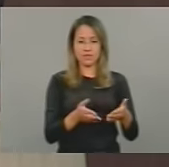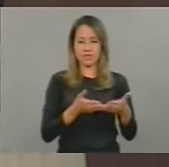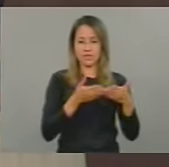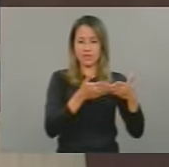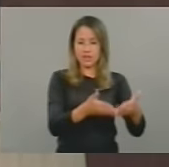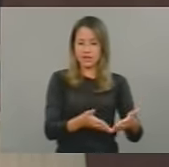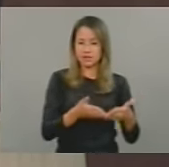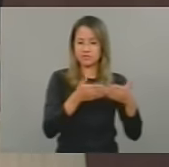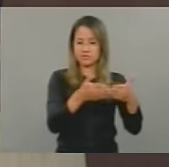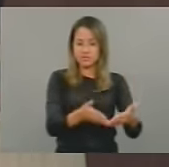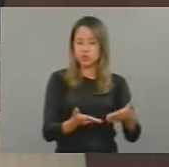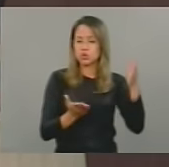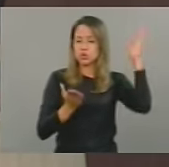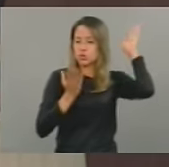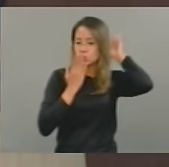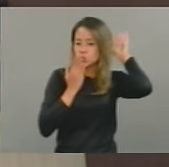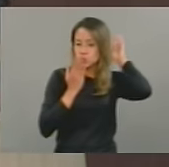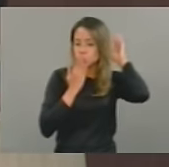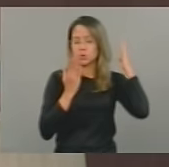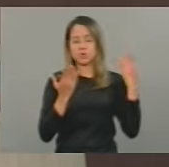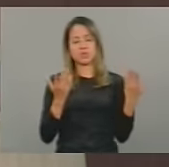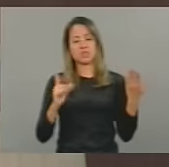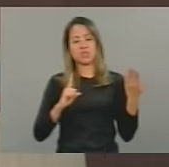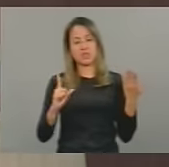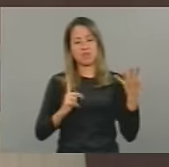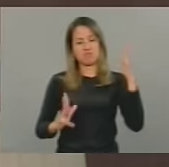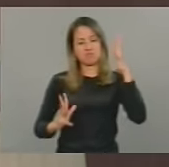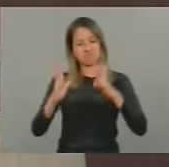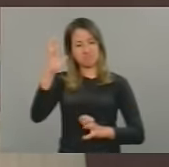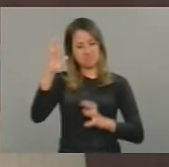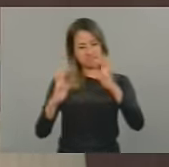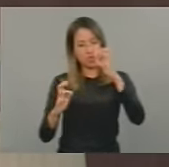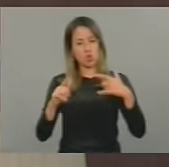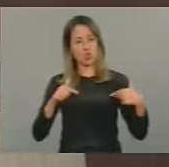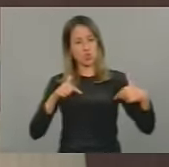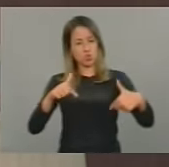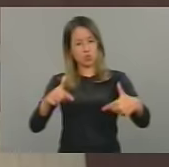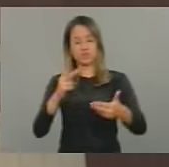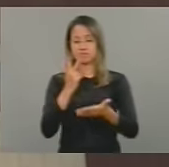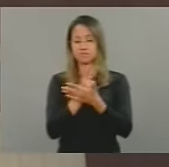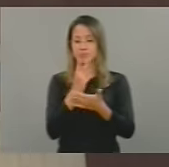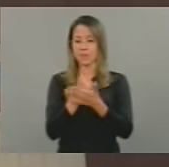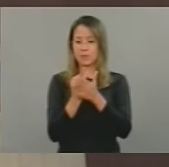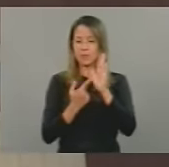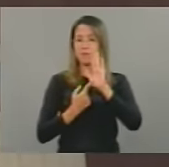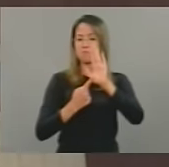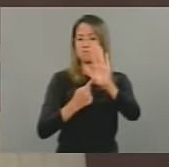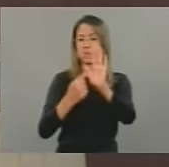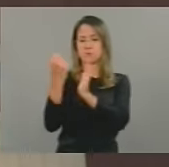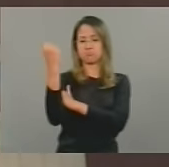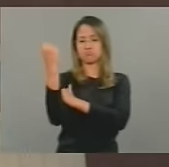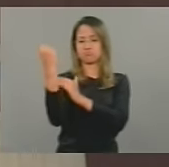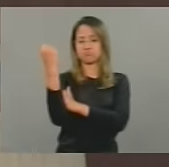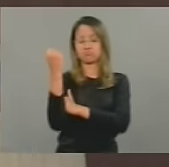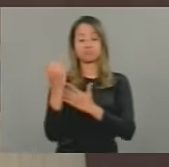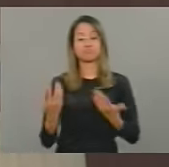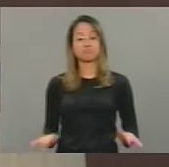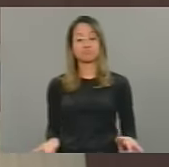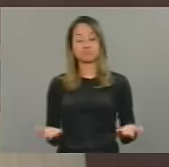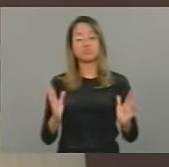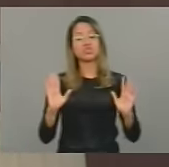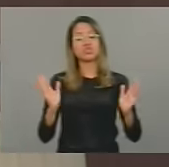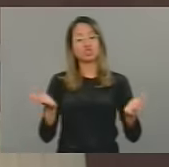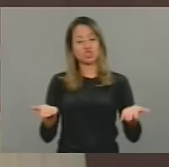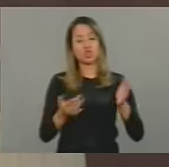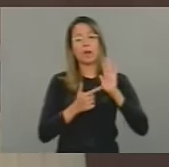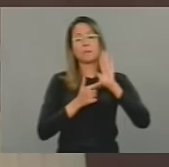seu genocídio. O povo do Ceará gestou para o Brasil e para o mundo